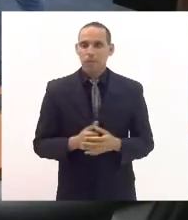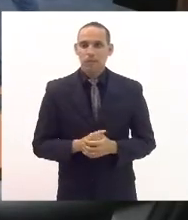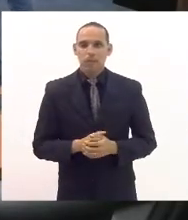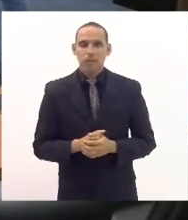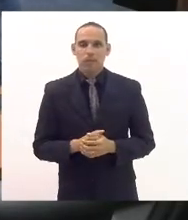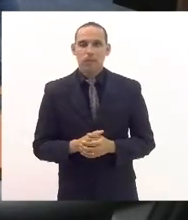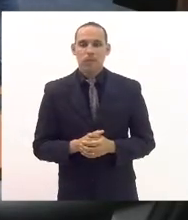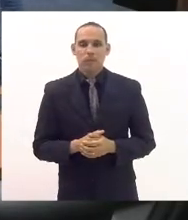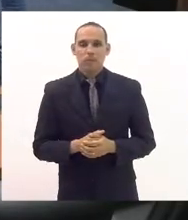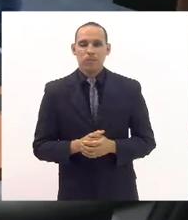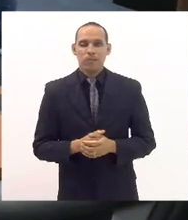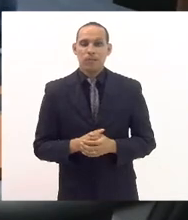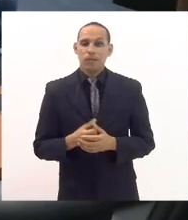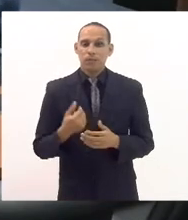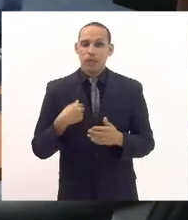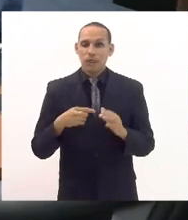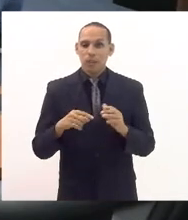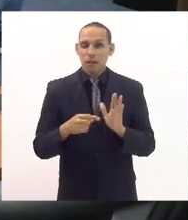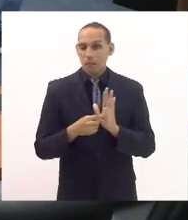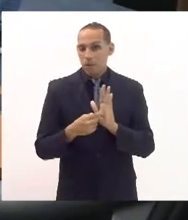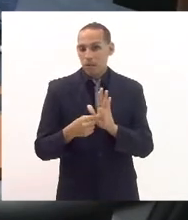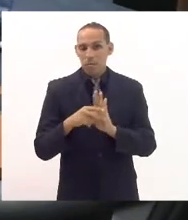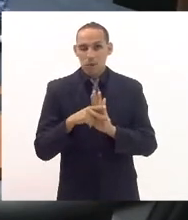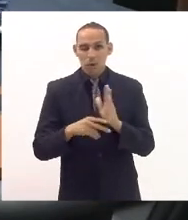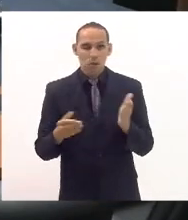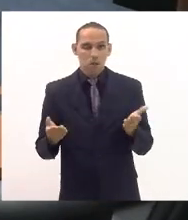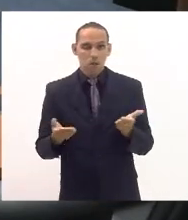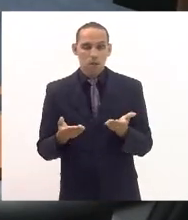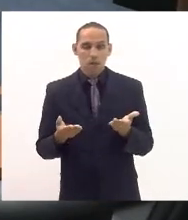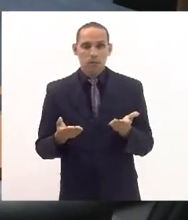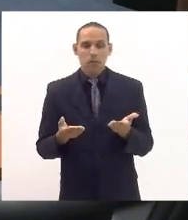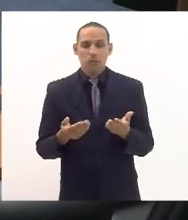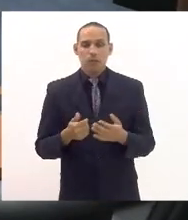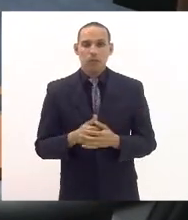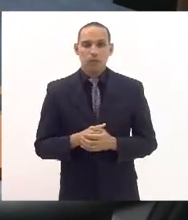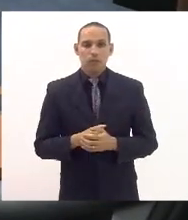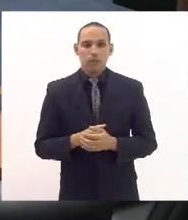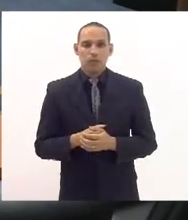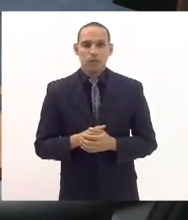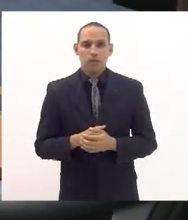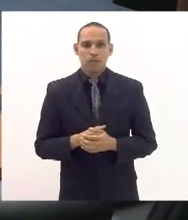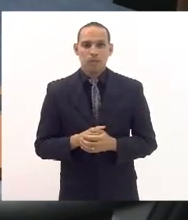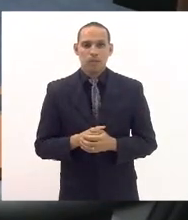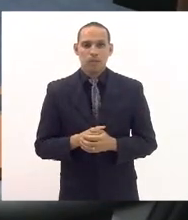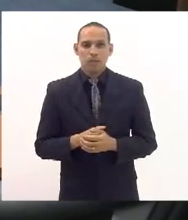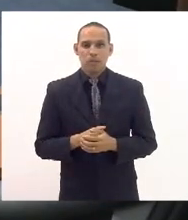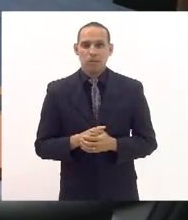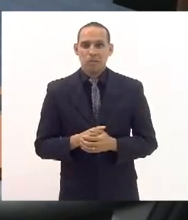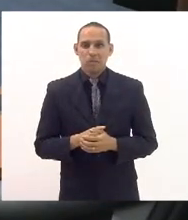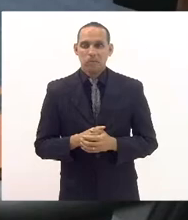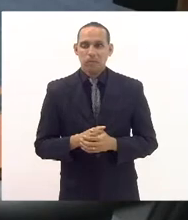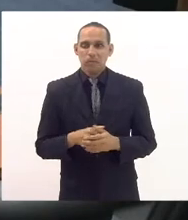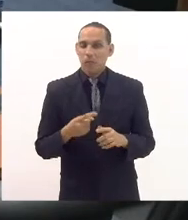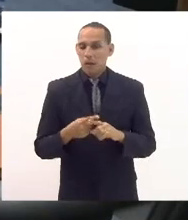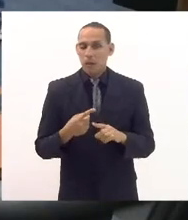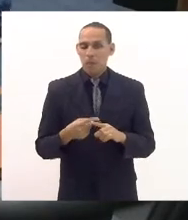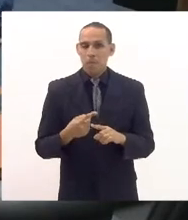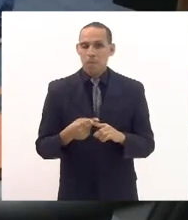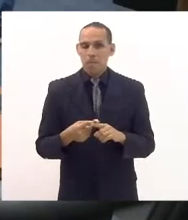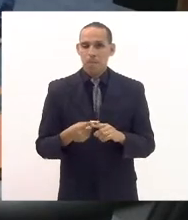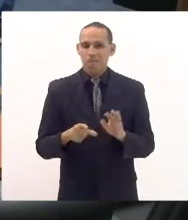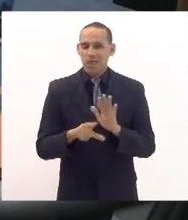e eu vou eu apresentei hoje um projeto por conta e aquele primeiro